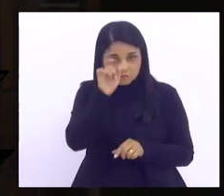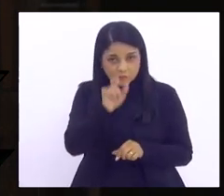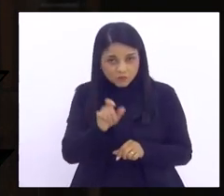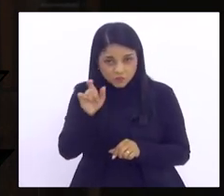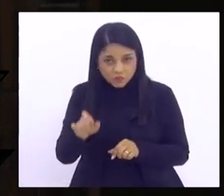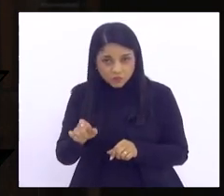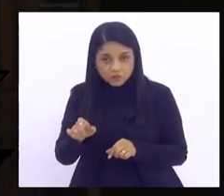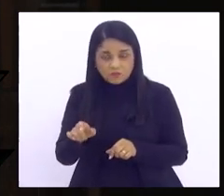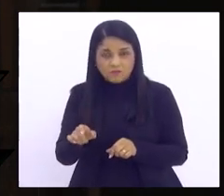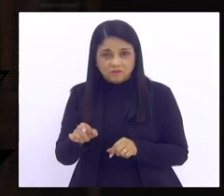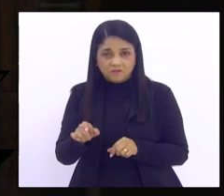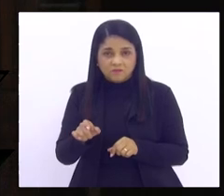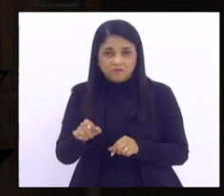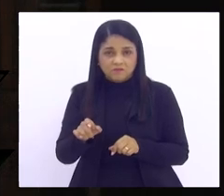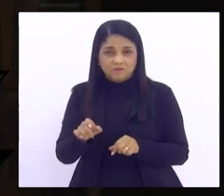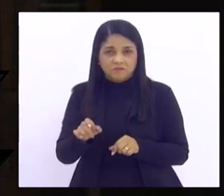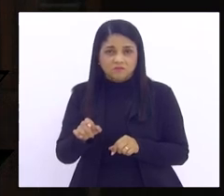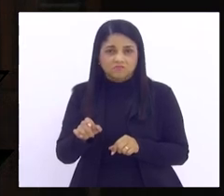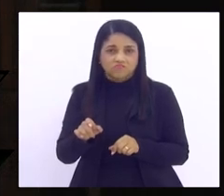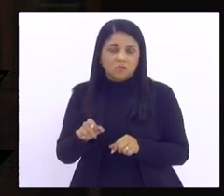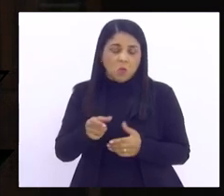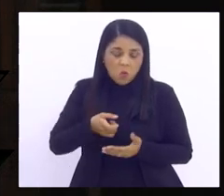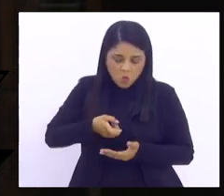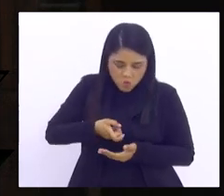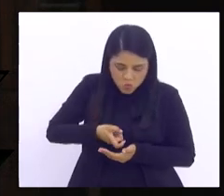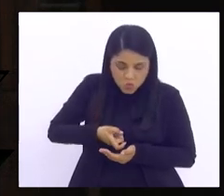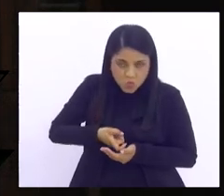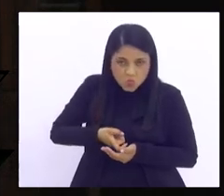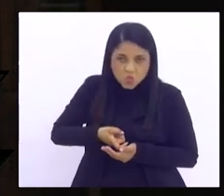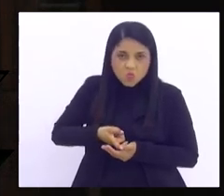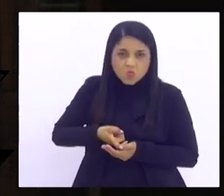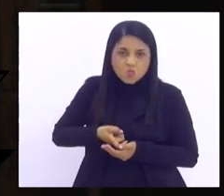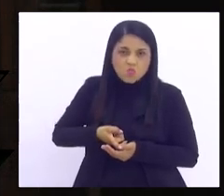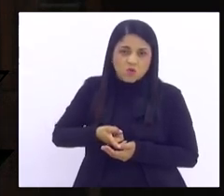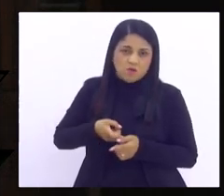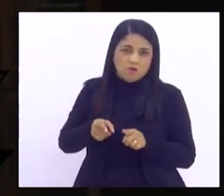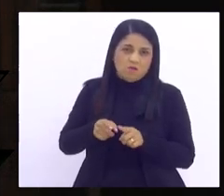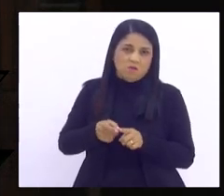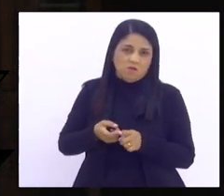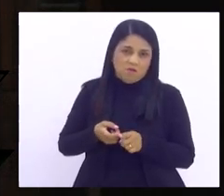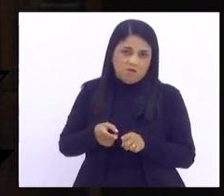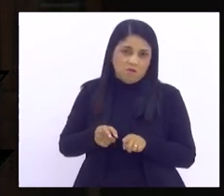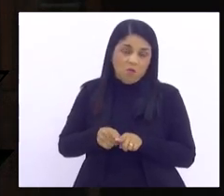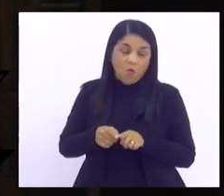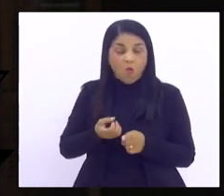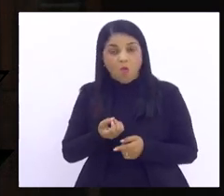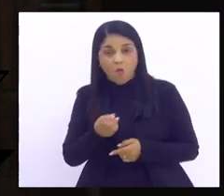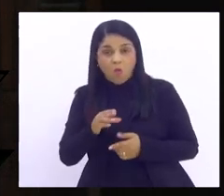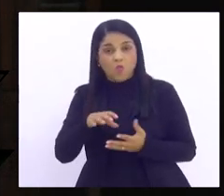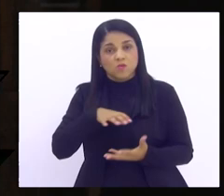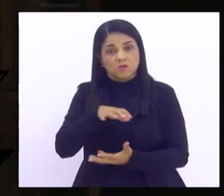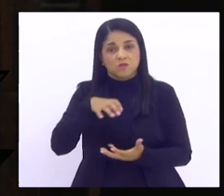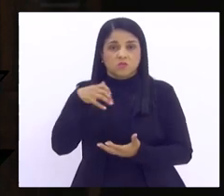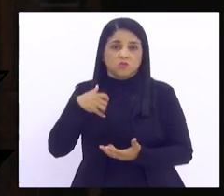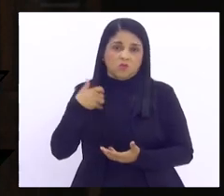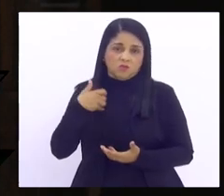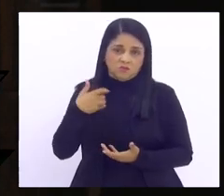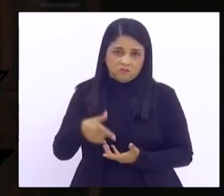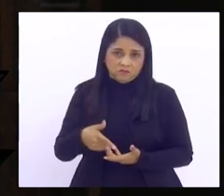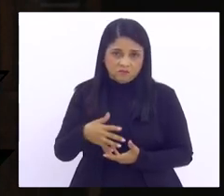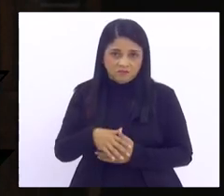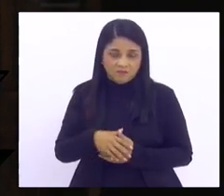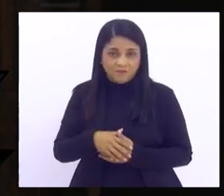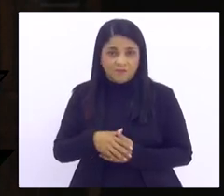servem como os nascituros, ou que já não servem os idosos. Por isso